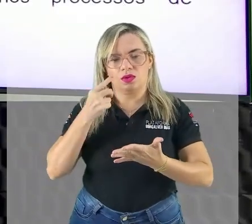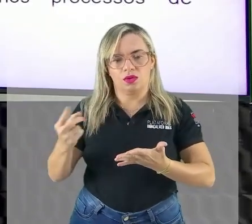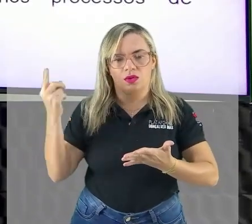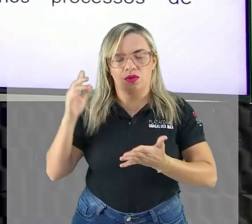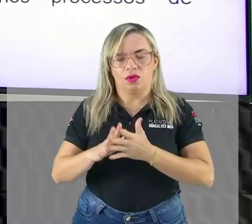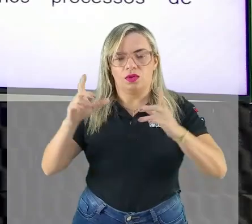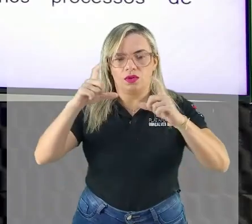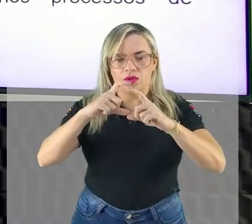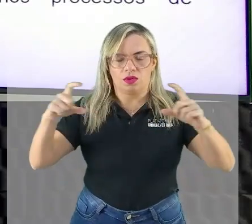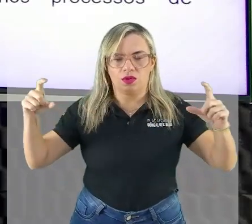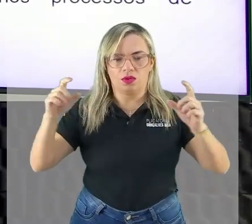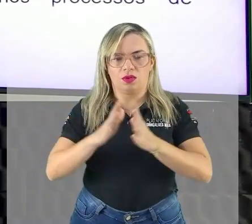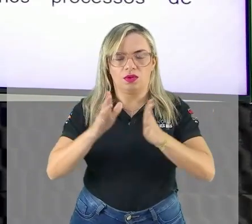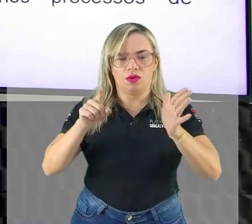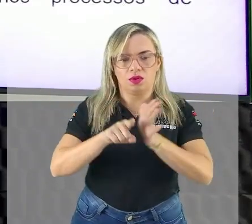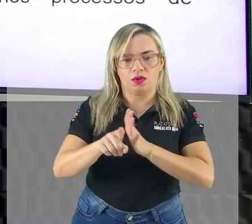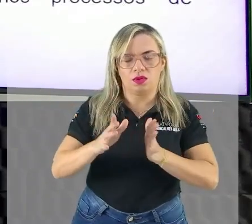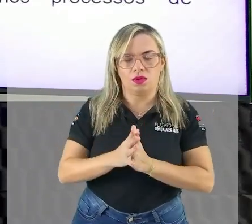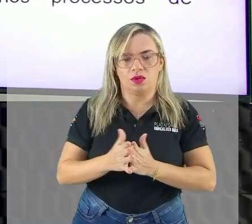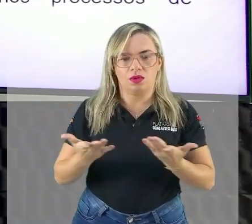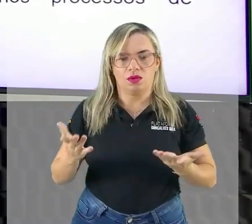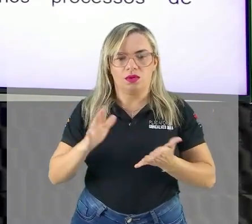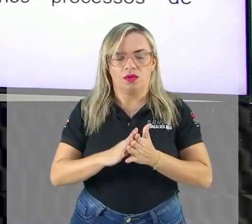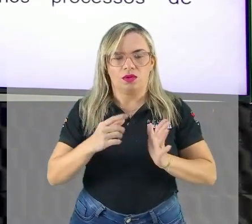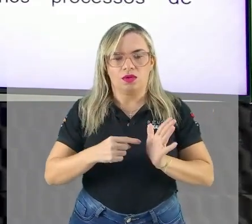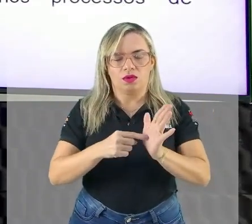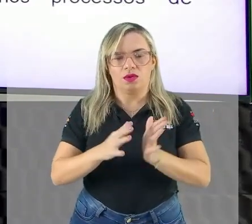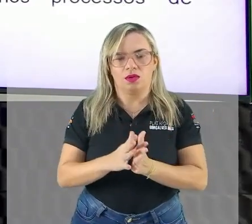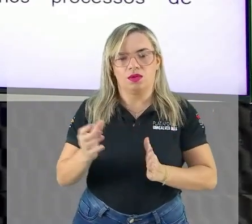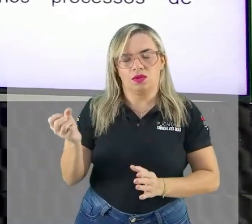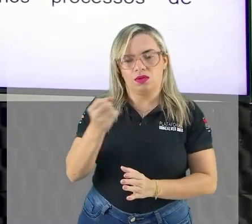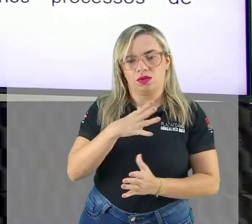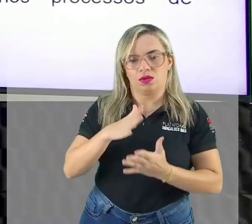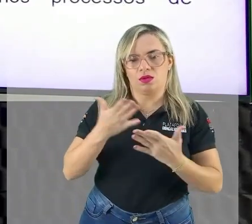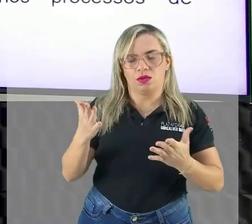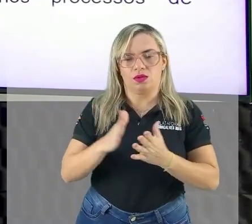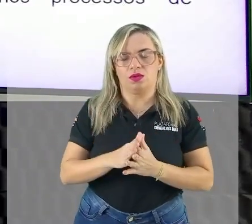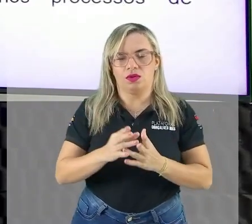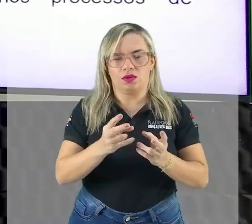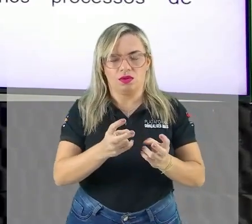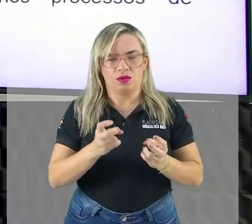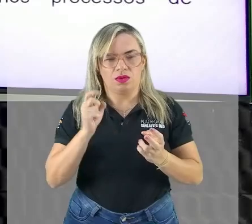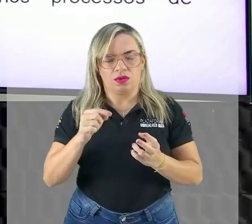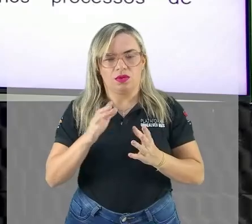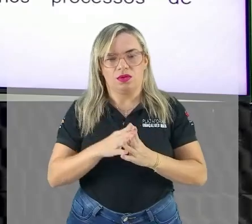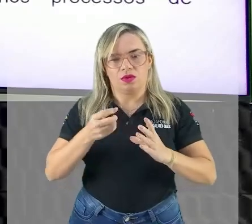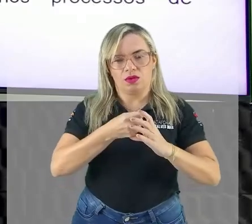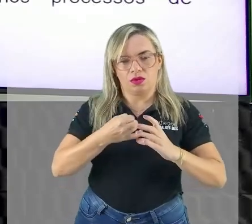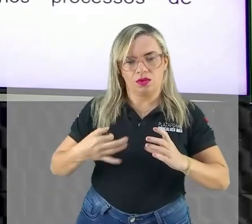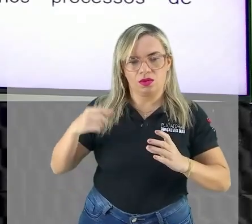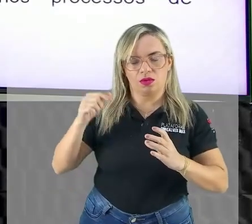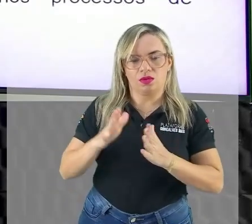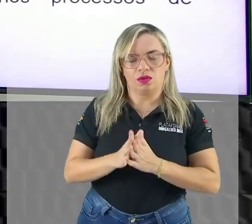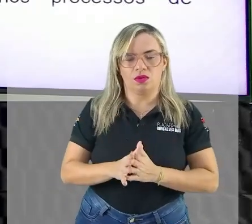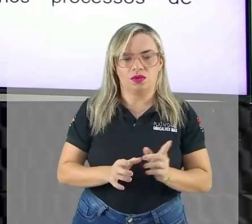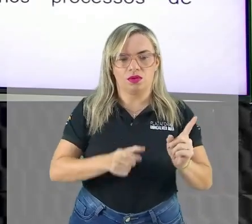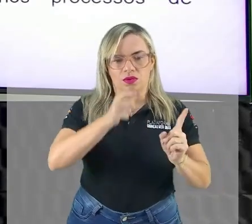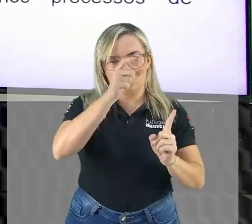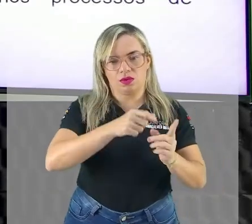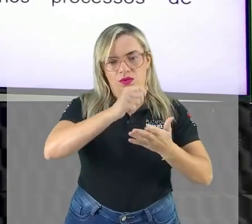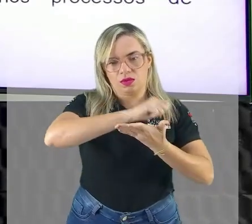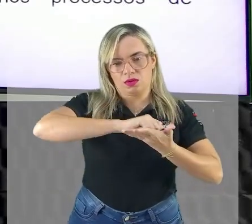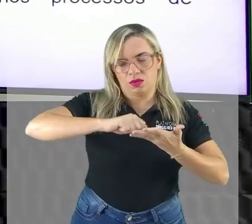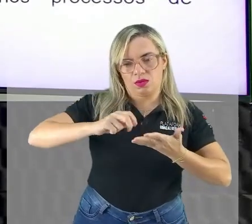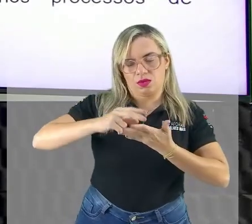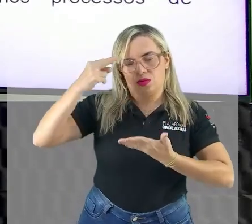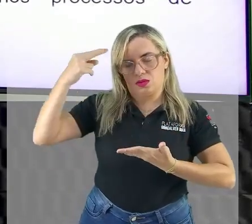o enunciado da questão. Ao trazer as novas perspectivas acionadas pelos sujeitos na